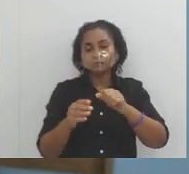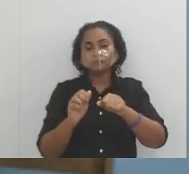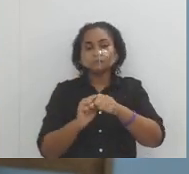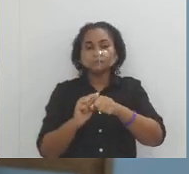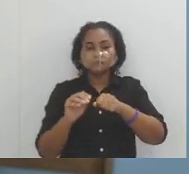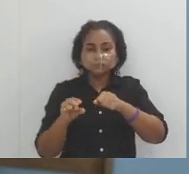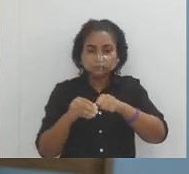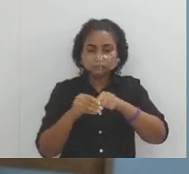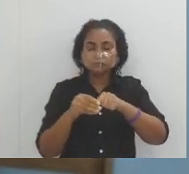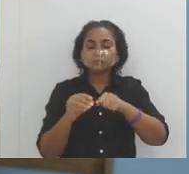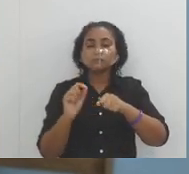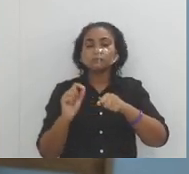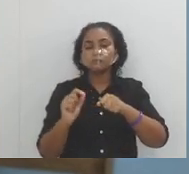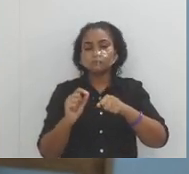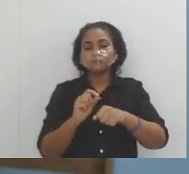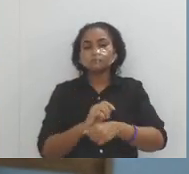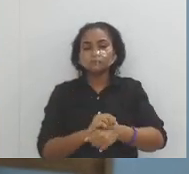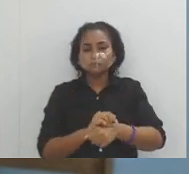abreviar,